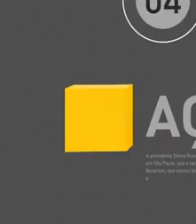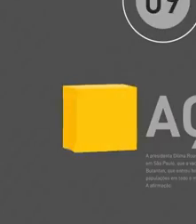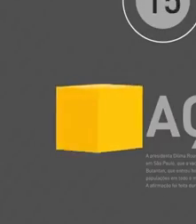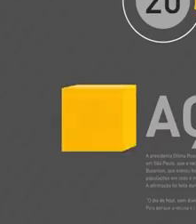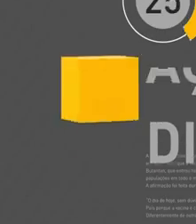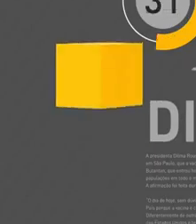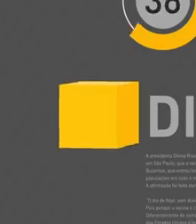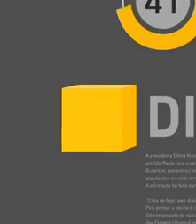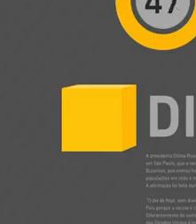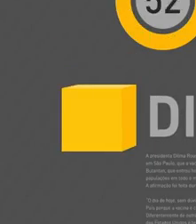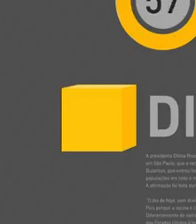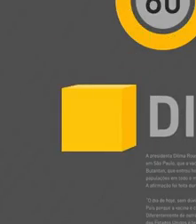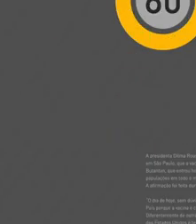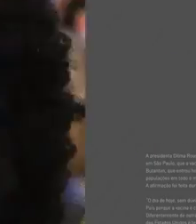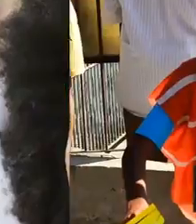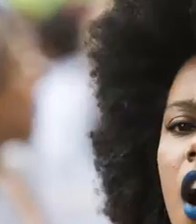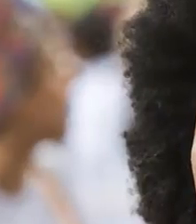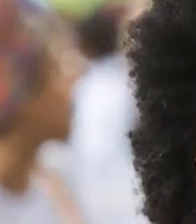foi